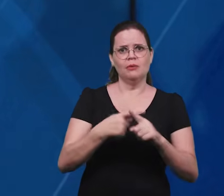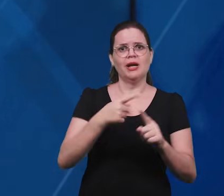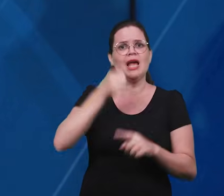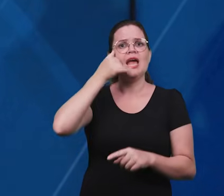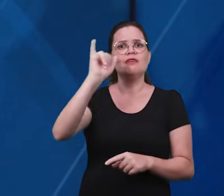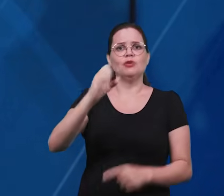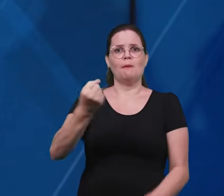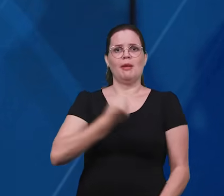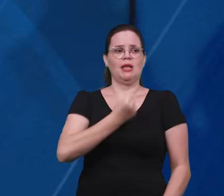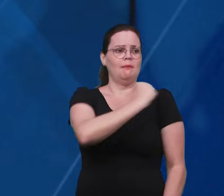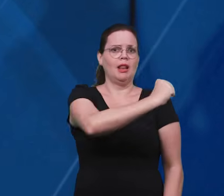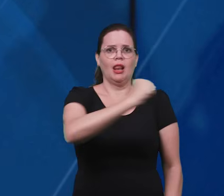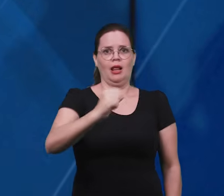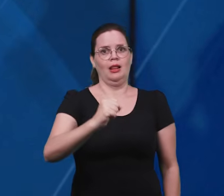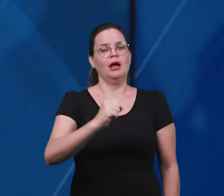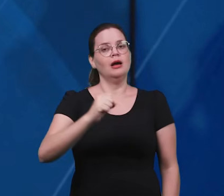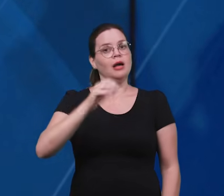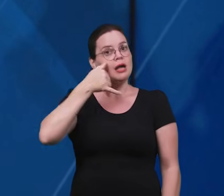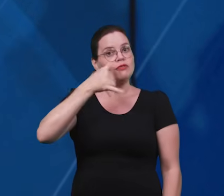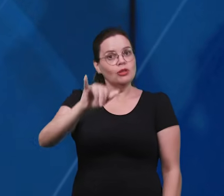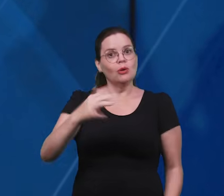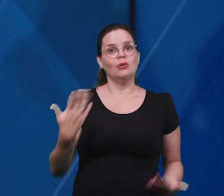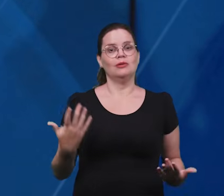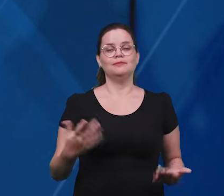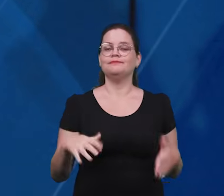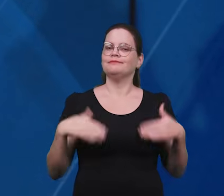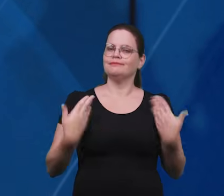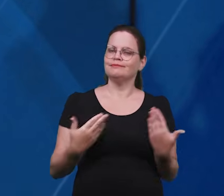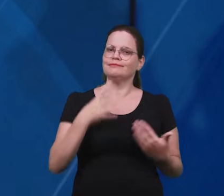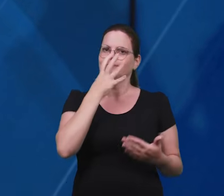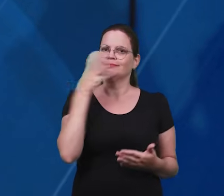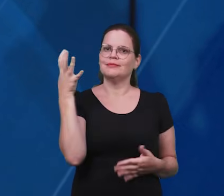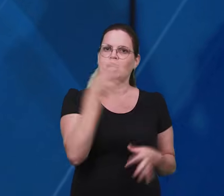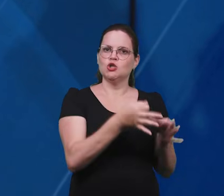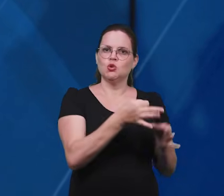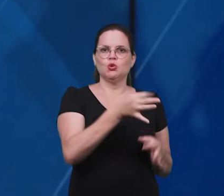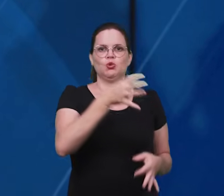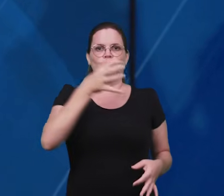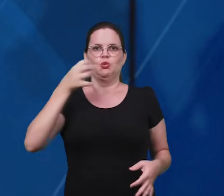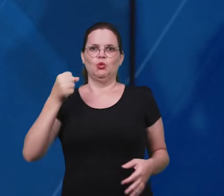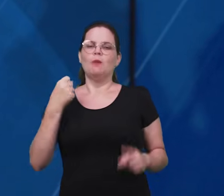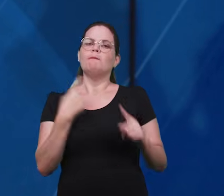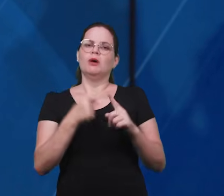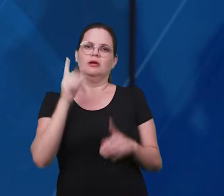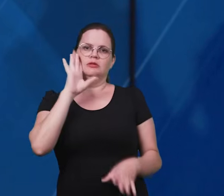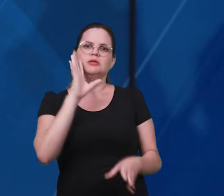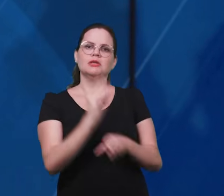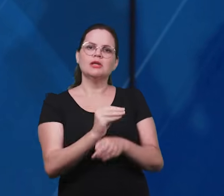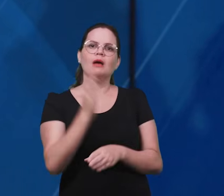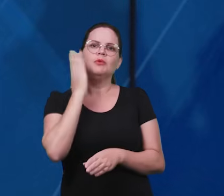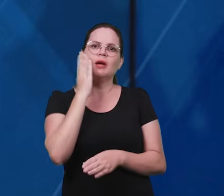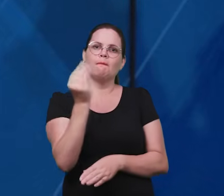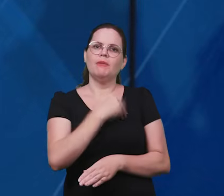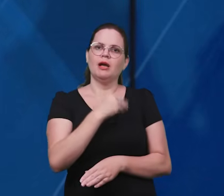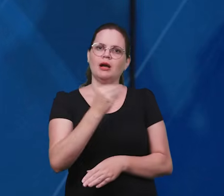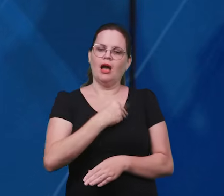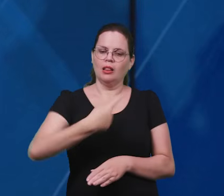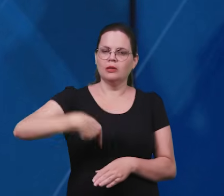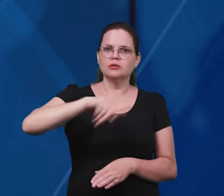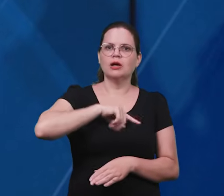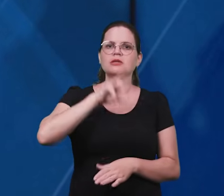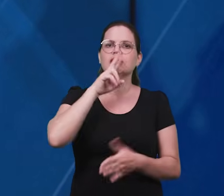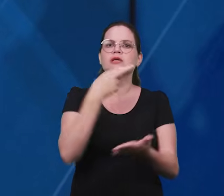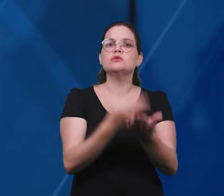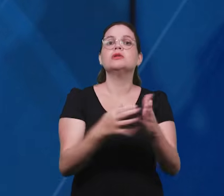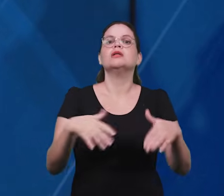morte. E como também essa condenação era consequência do pecado. A maior alegria